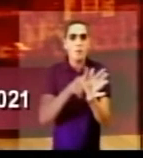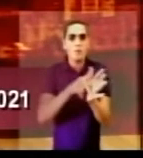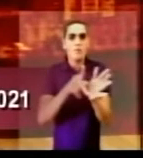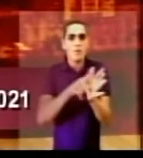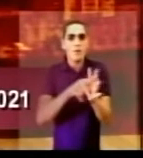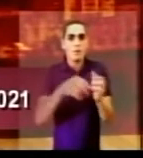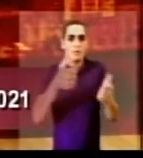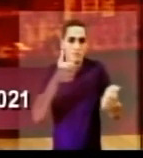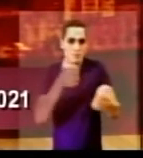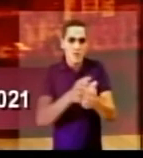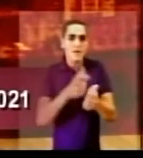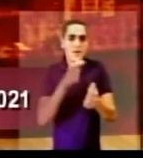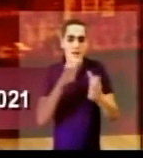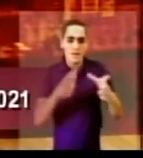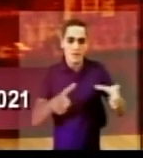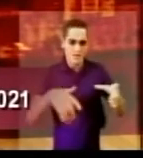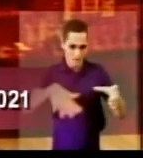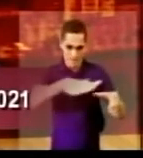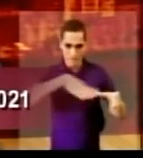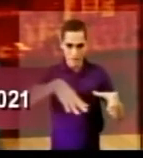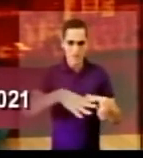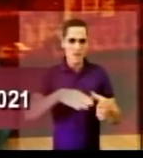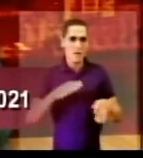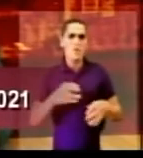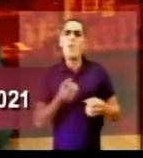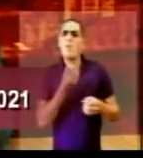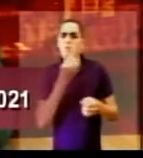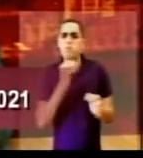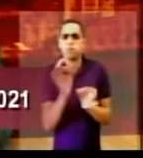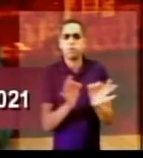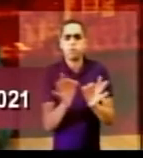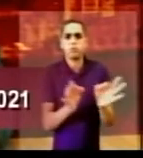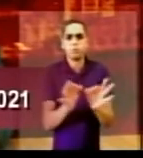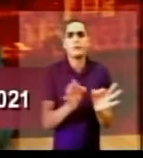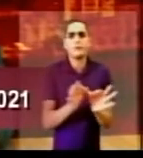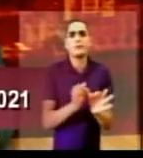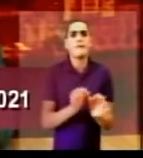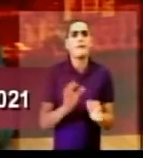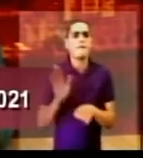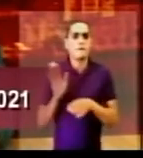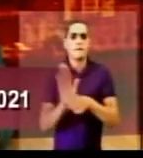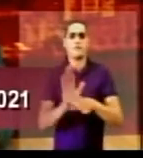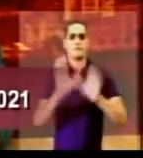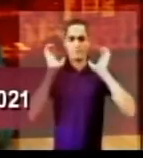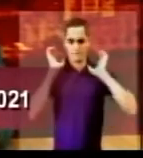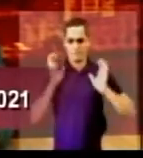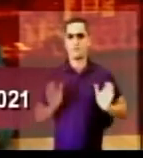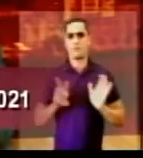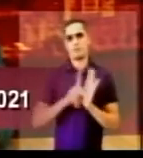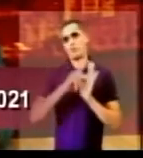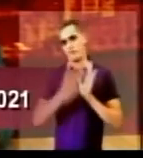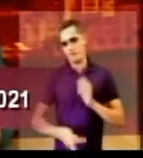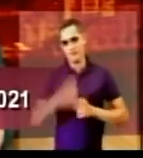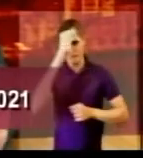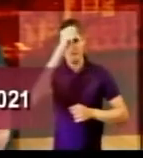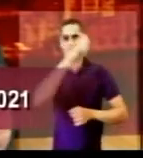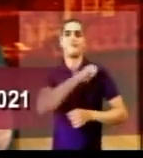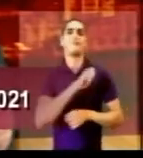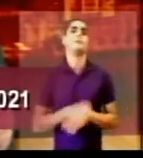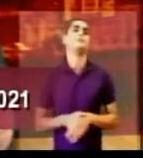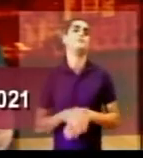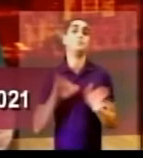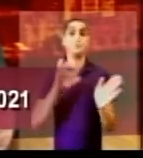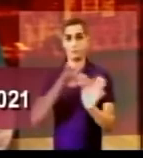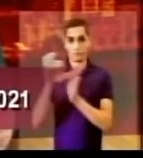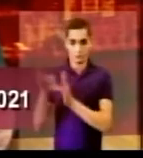Preto, tem com o cidadão de São José do Rio Preto. Bom, pessoal, e